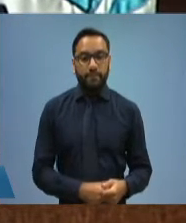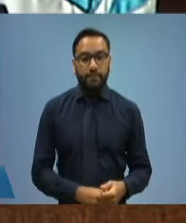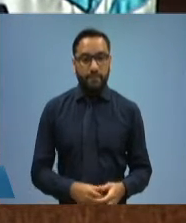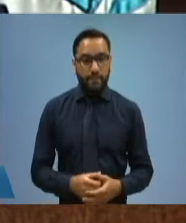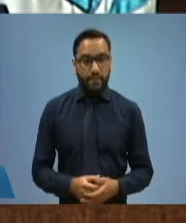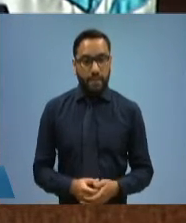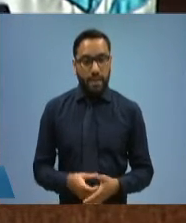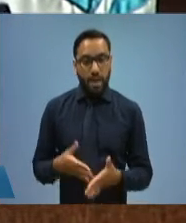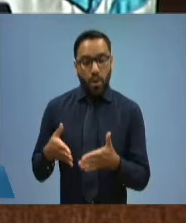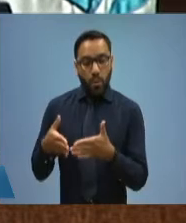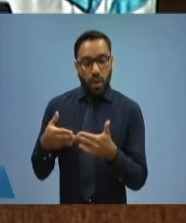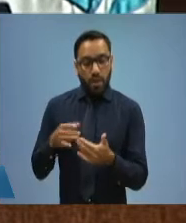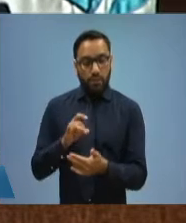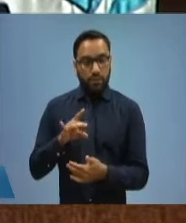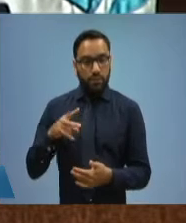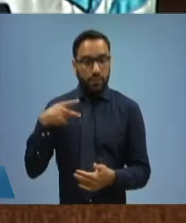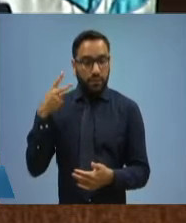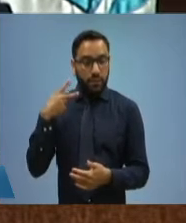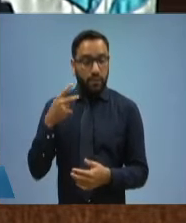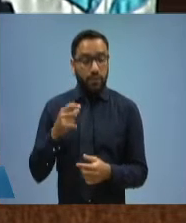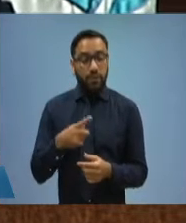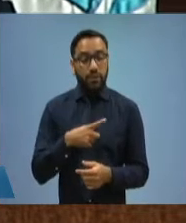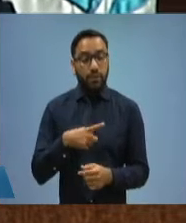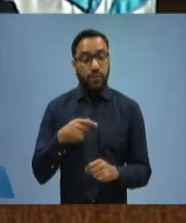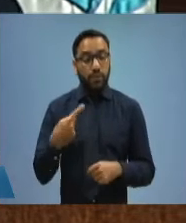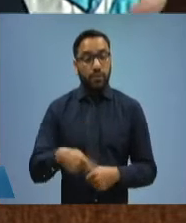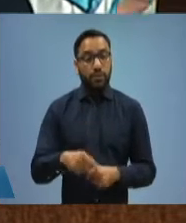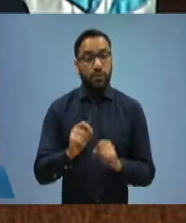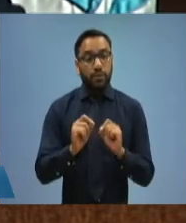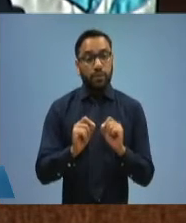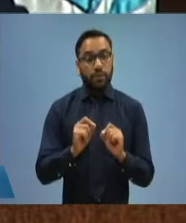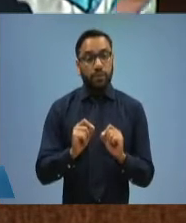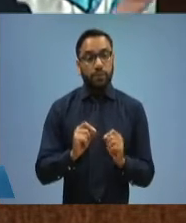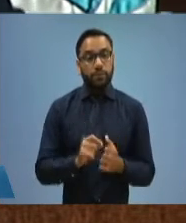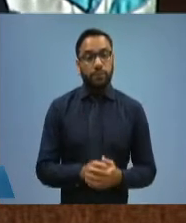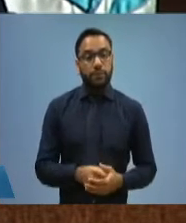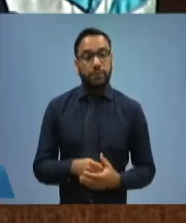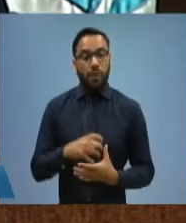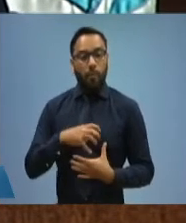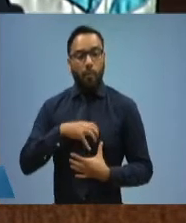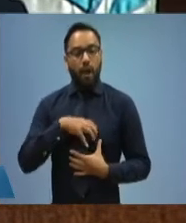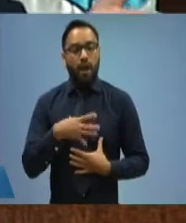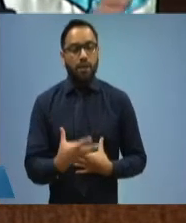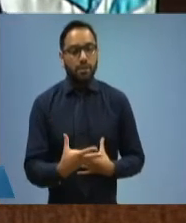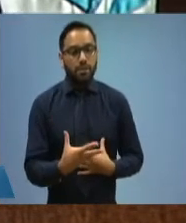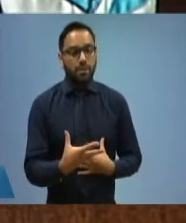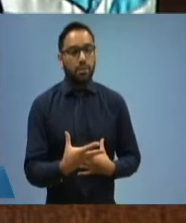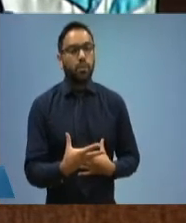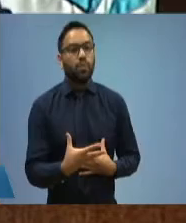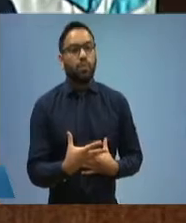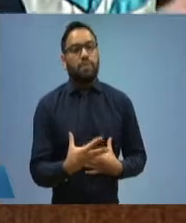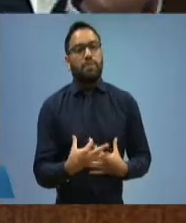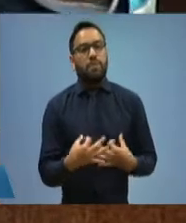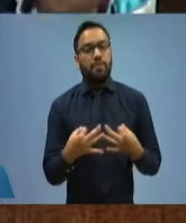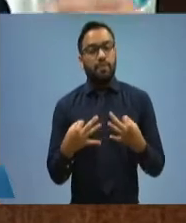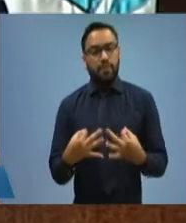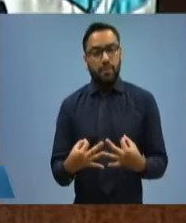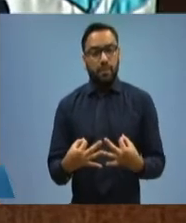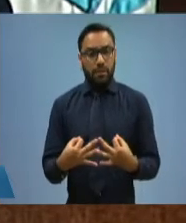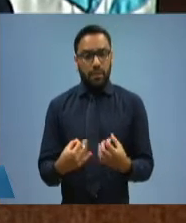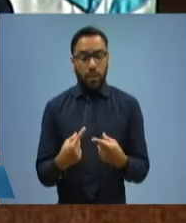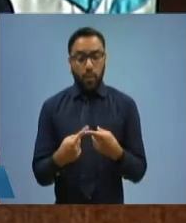que a gente tivesse aqui uma atitude republicana considerada, porque